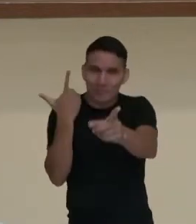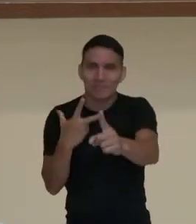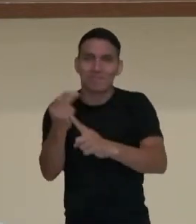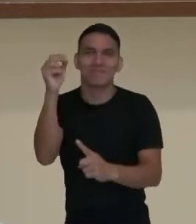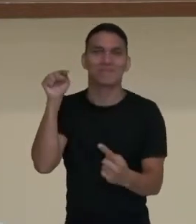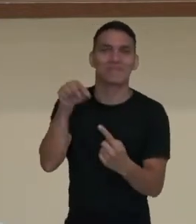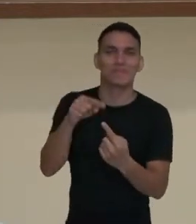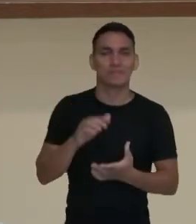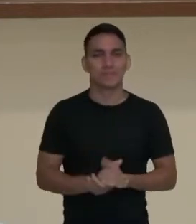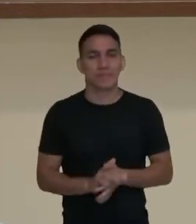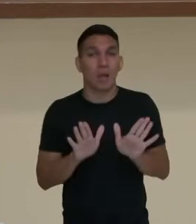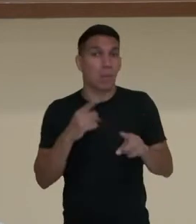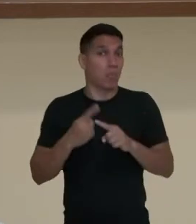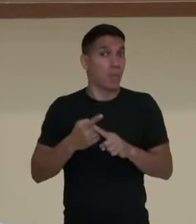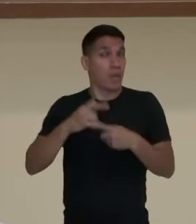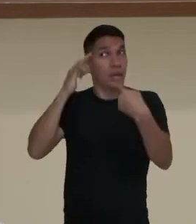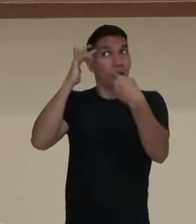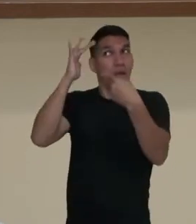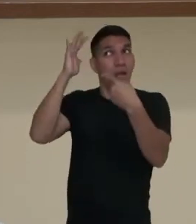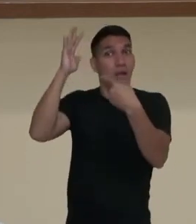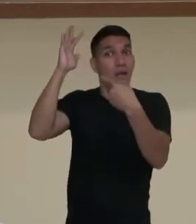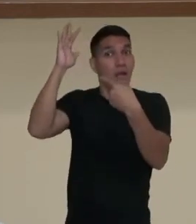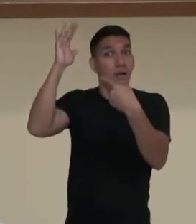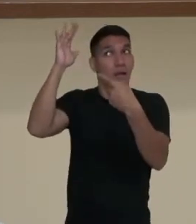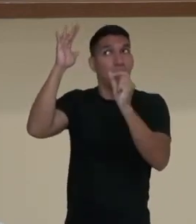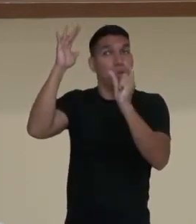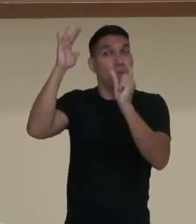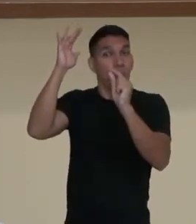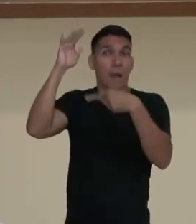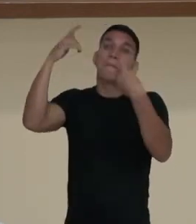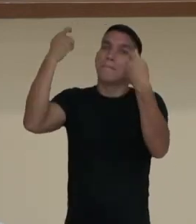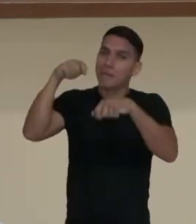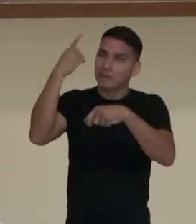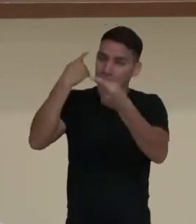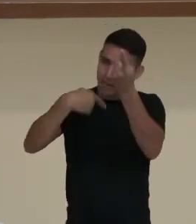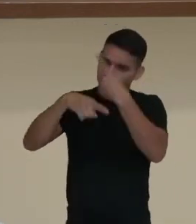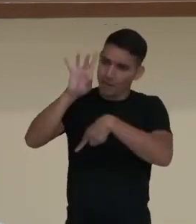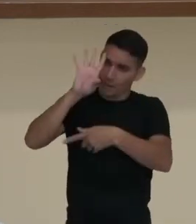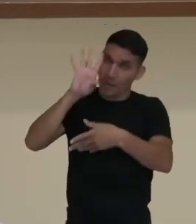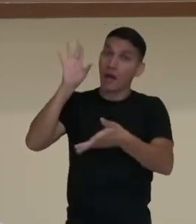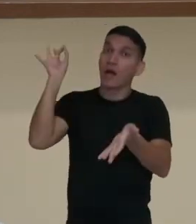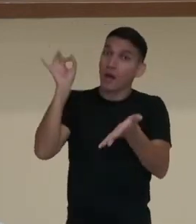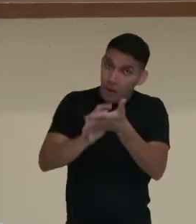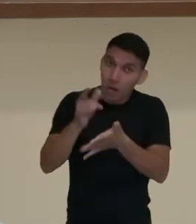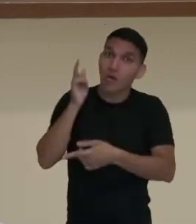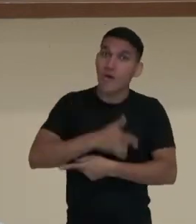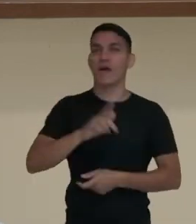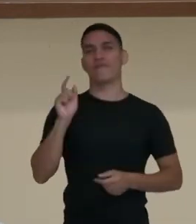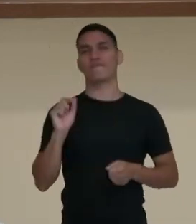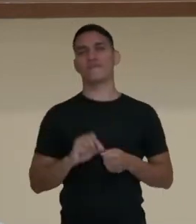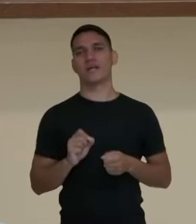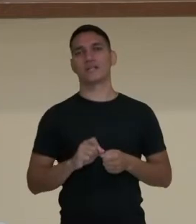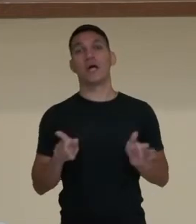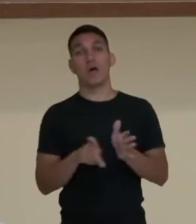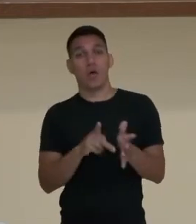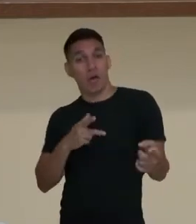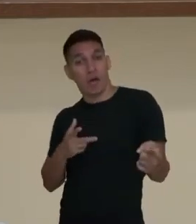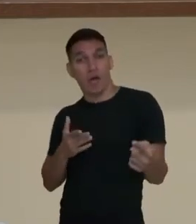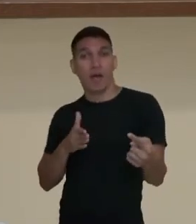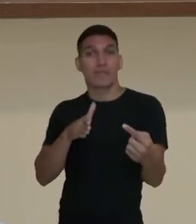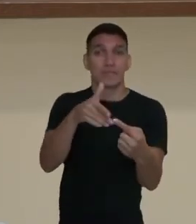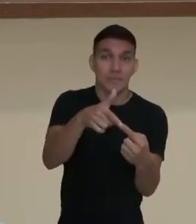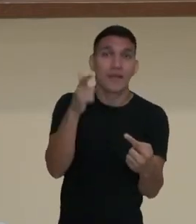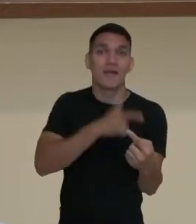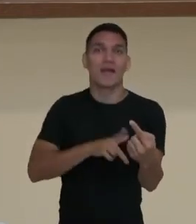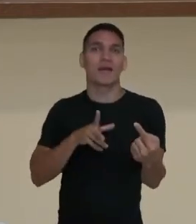lá? Porque sonhar precisa ser algo que você vai fazer para chegar até lá.